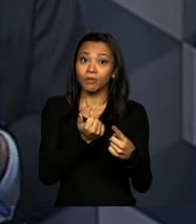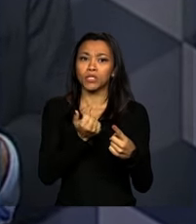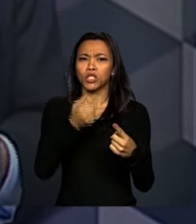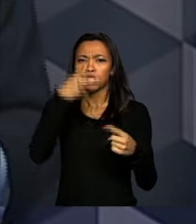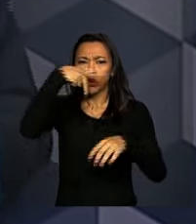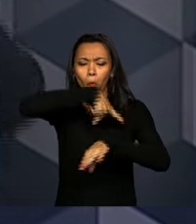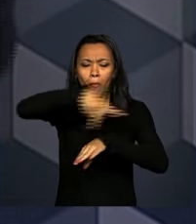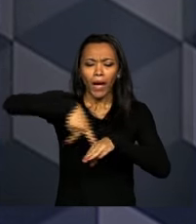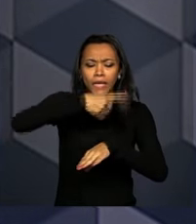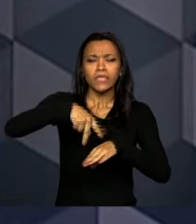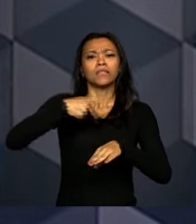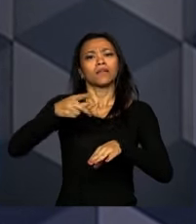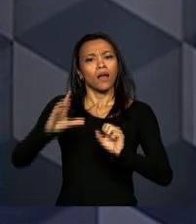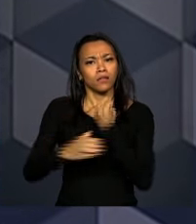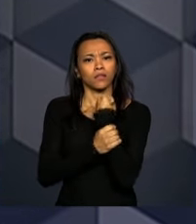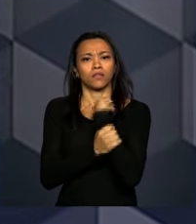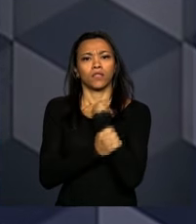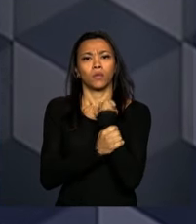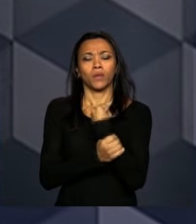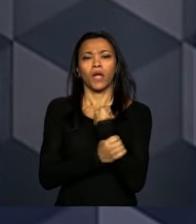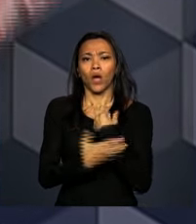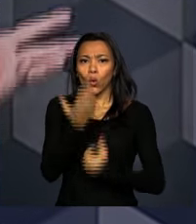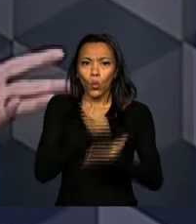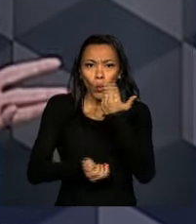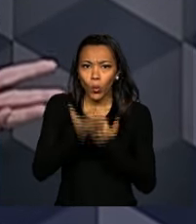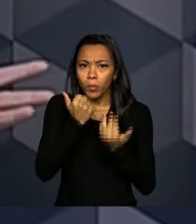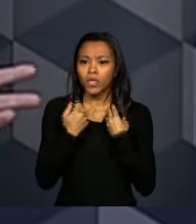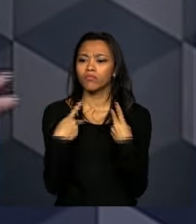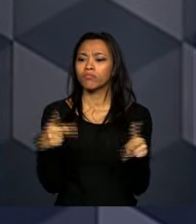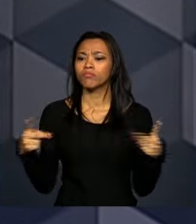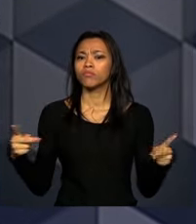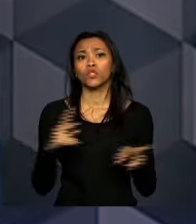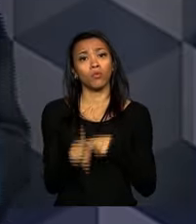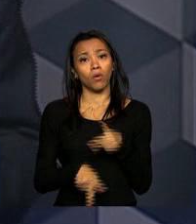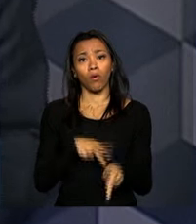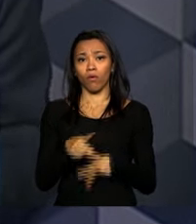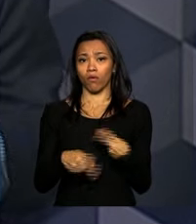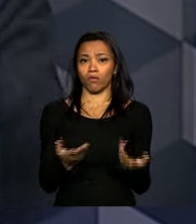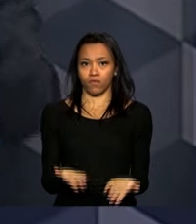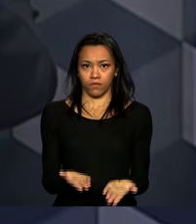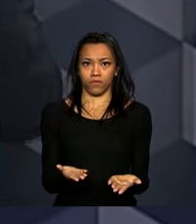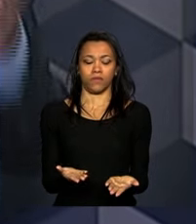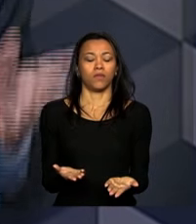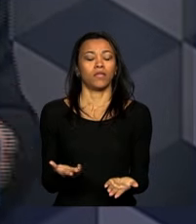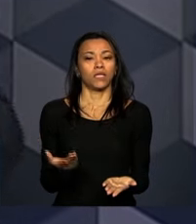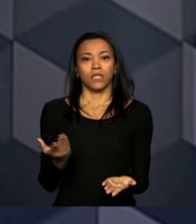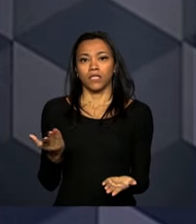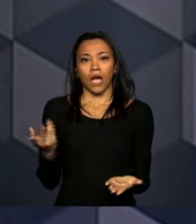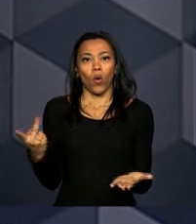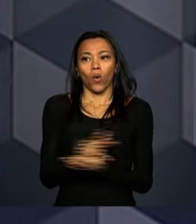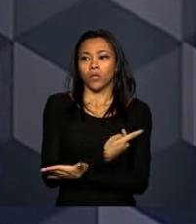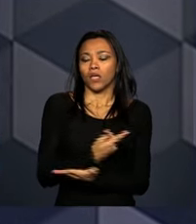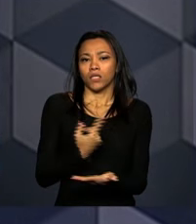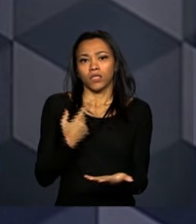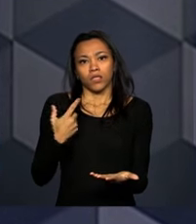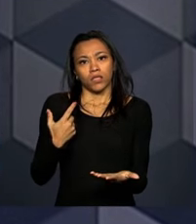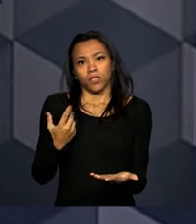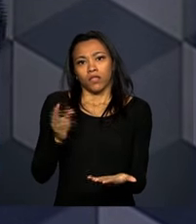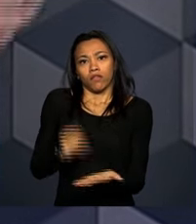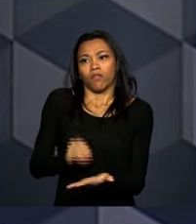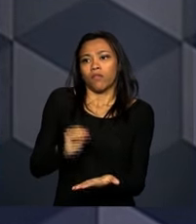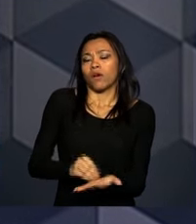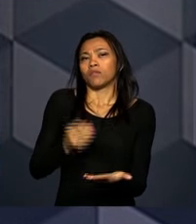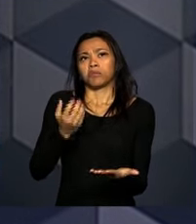um país de garantir a alimentação do seu povo em situações excepcionais, em situações emergenciais, seja por